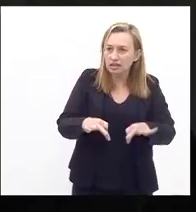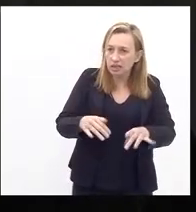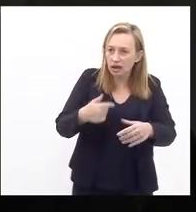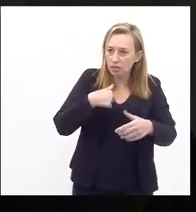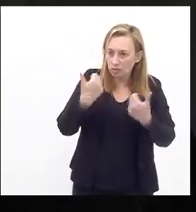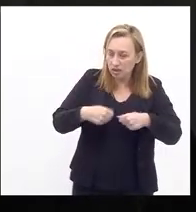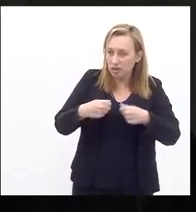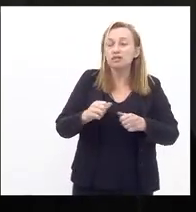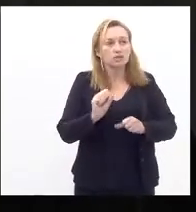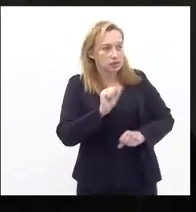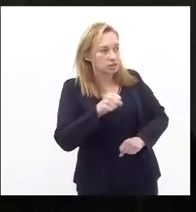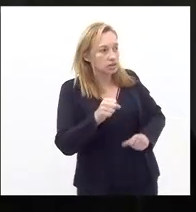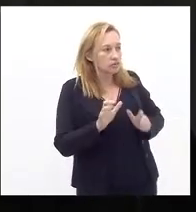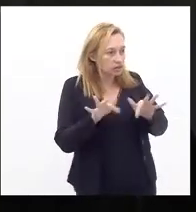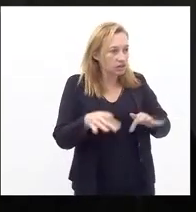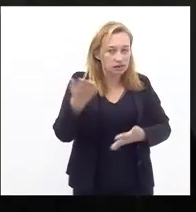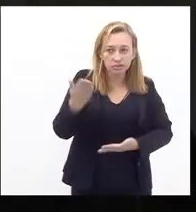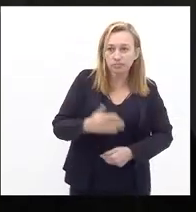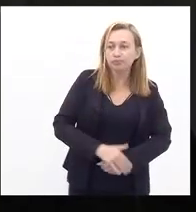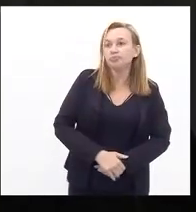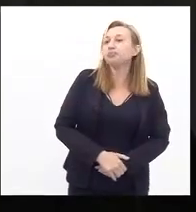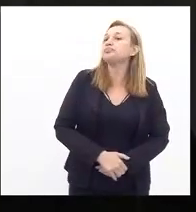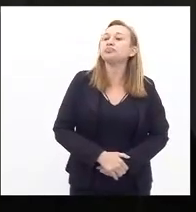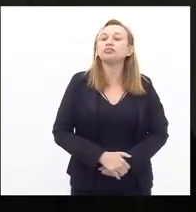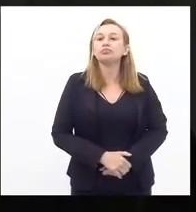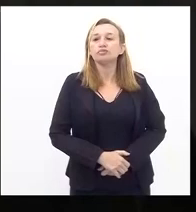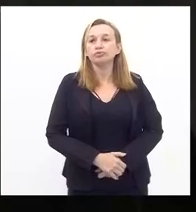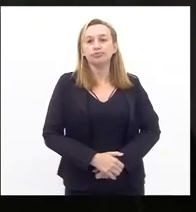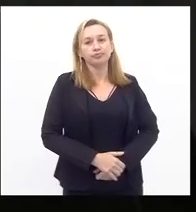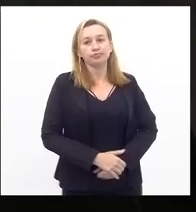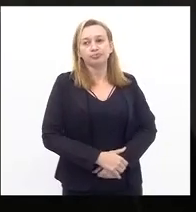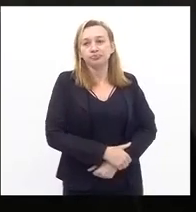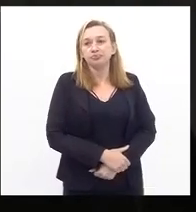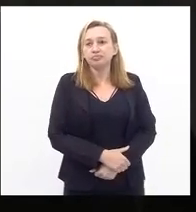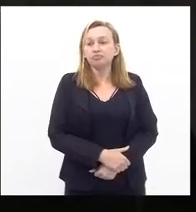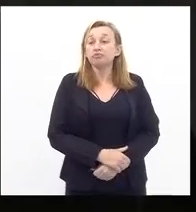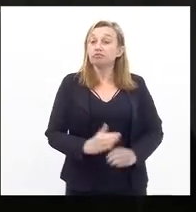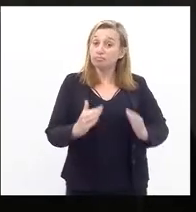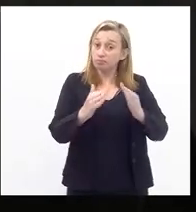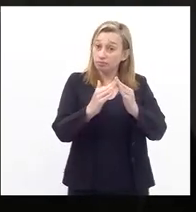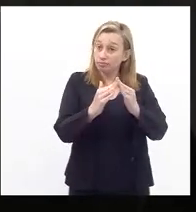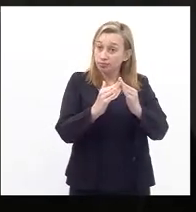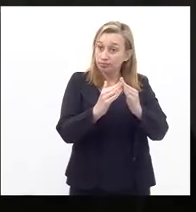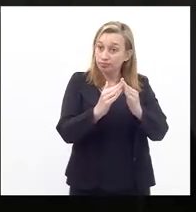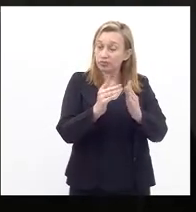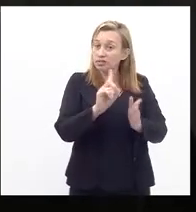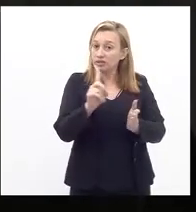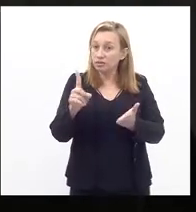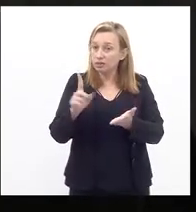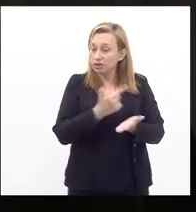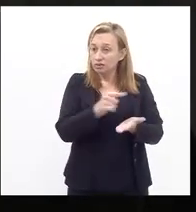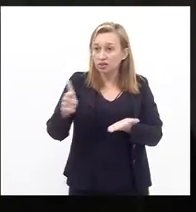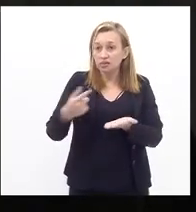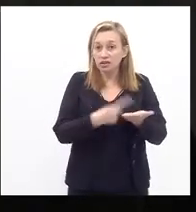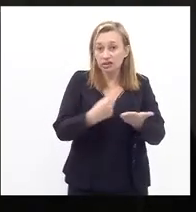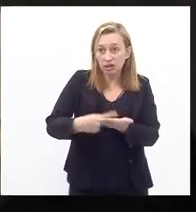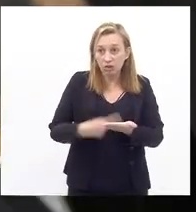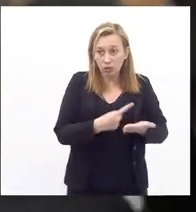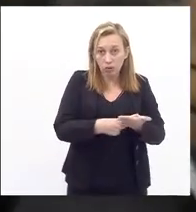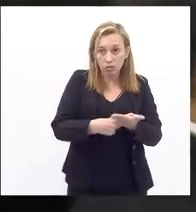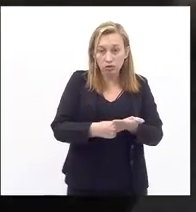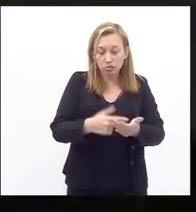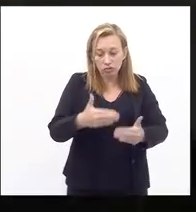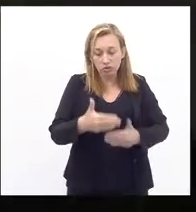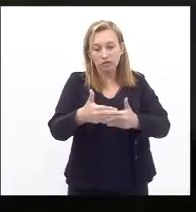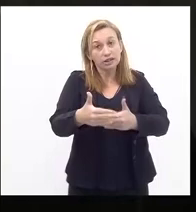não comprou a conclusão preciso concluir e essa casa se não fizesse os acordos que foram proposto